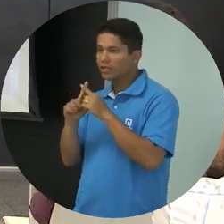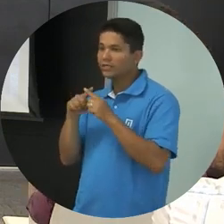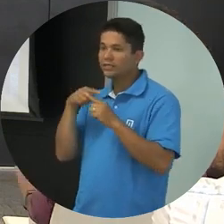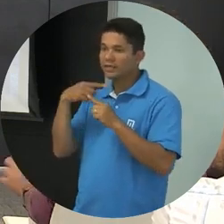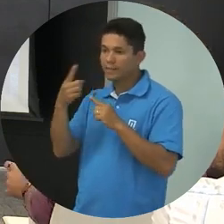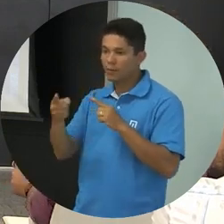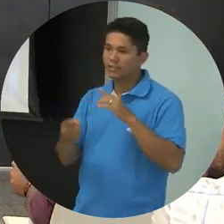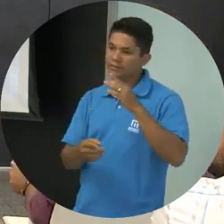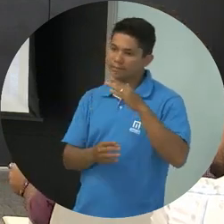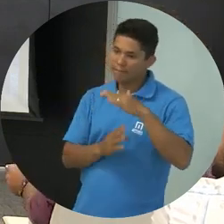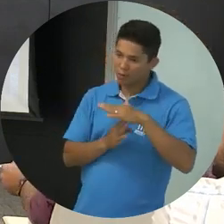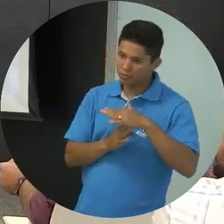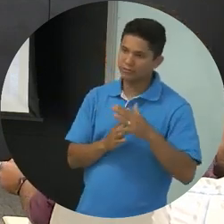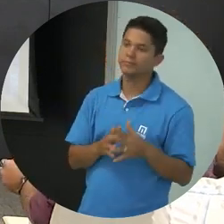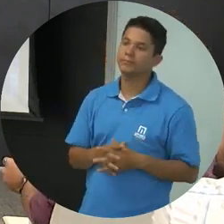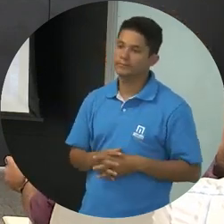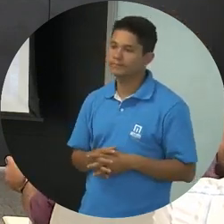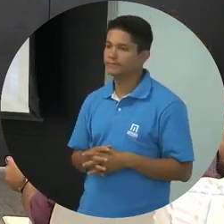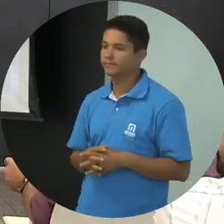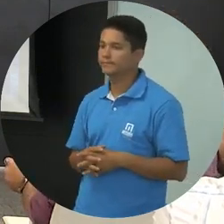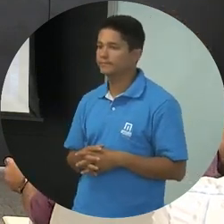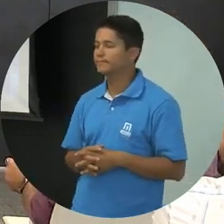Tá. Fica à vontade.